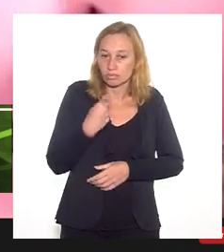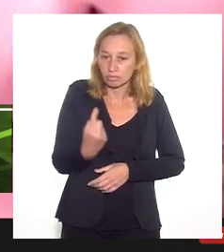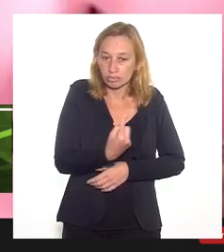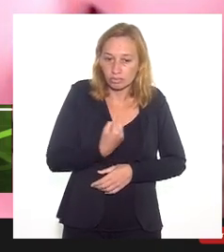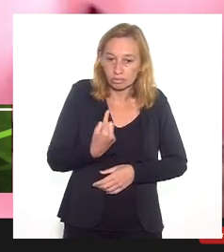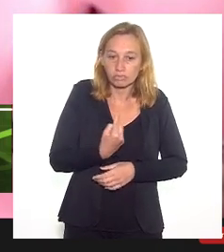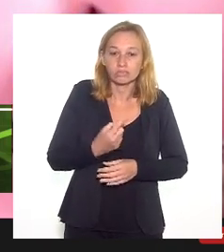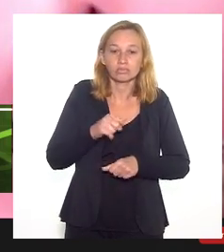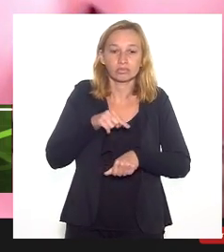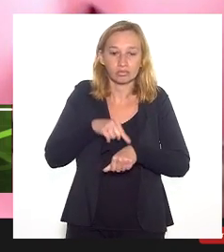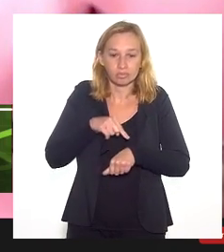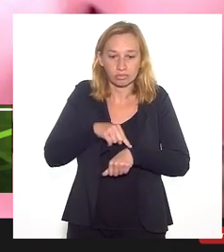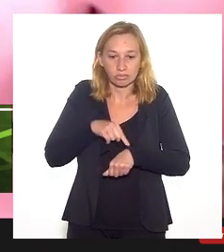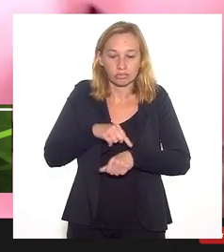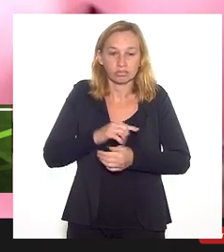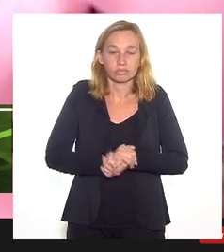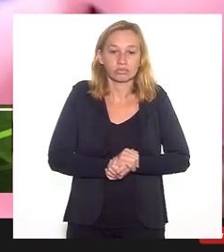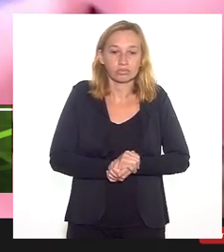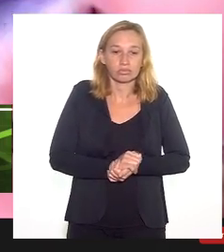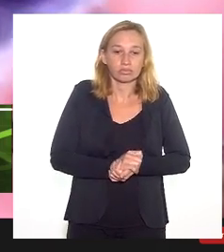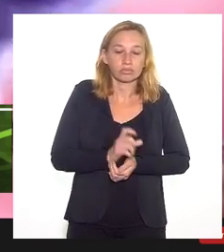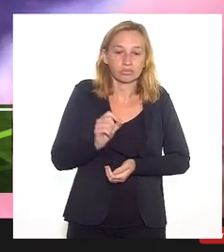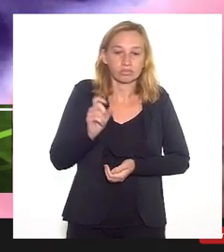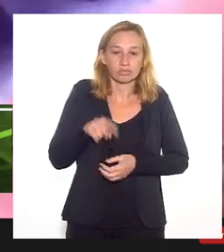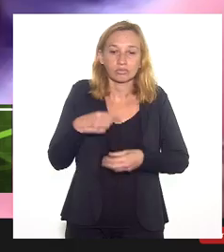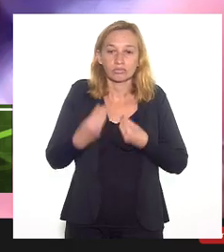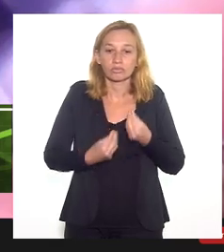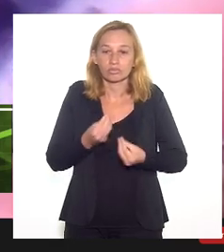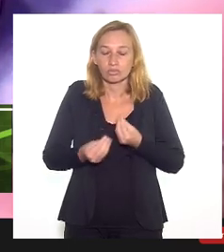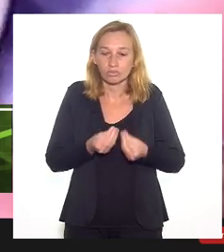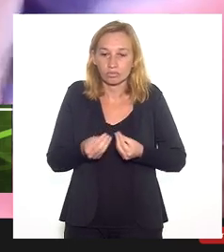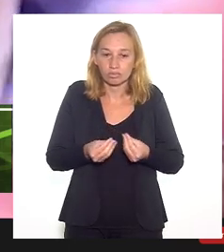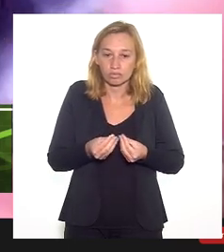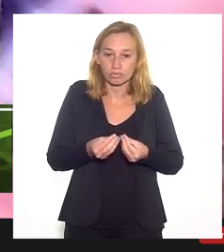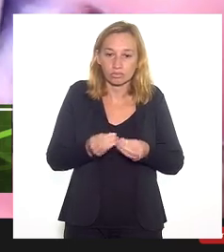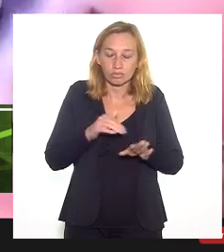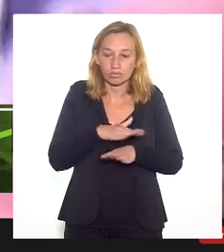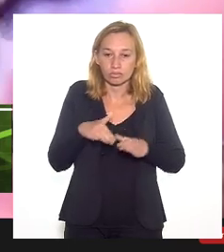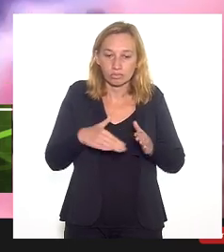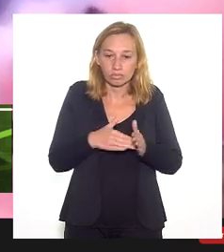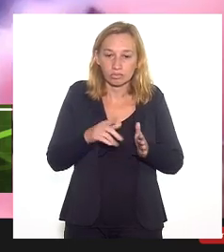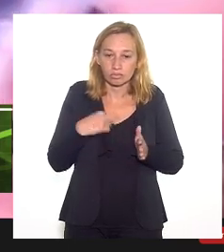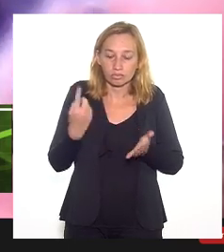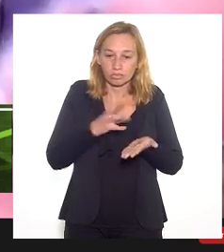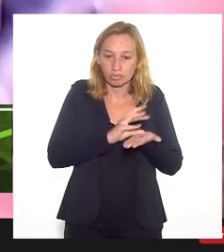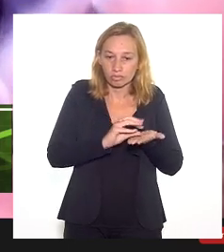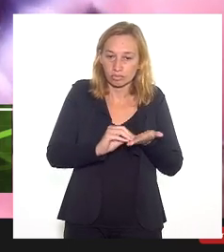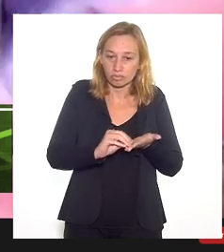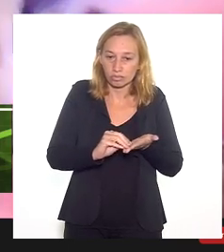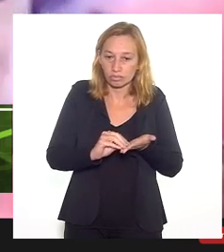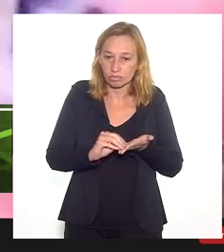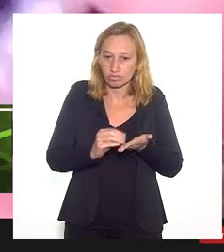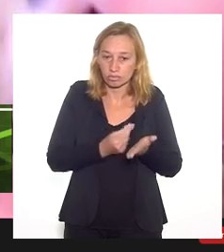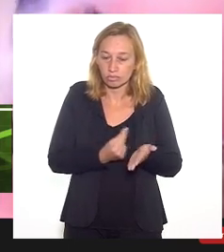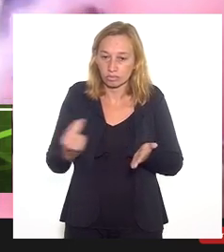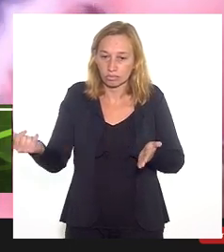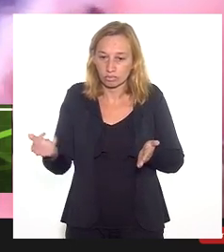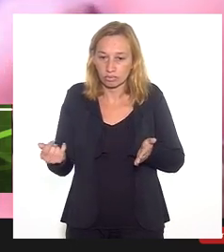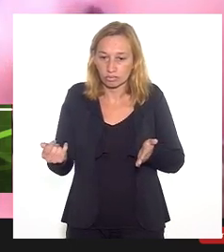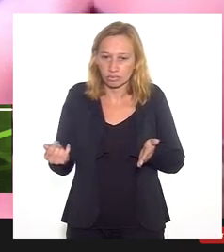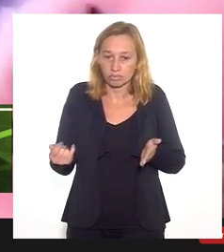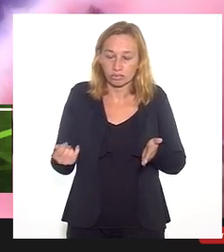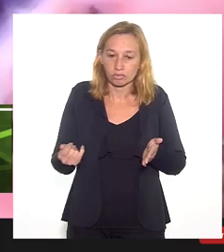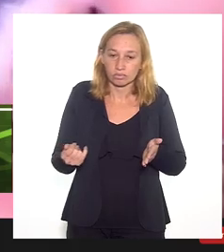nós nesse momento que é como fazer com que todas as nossas pautas saem de ser uma